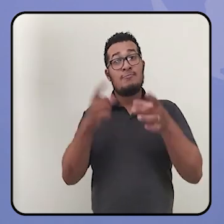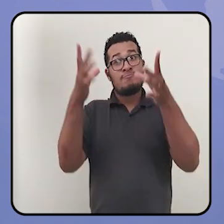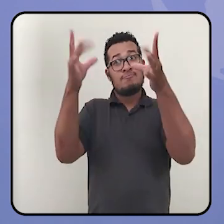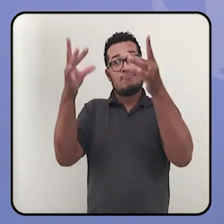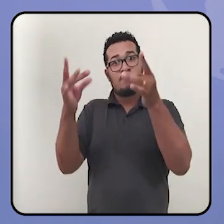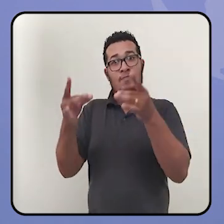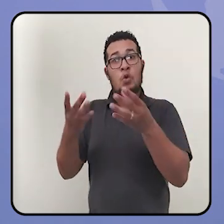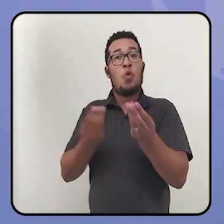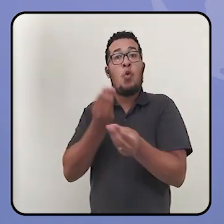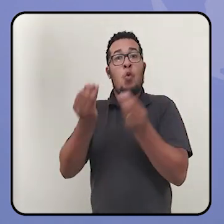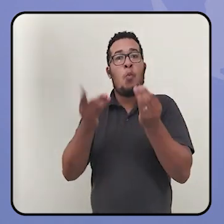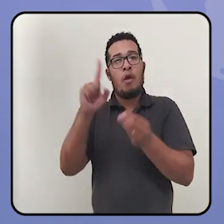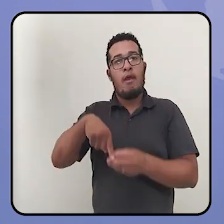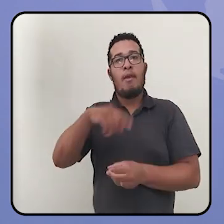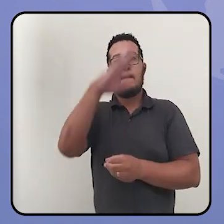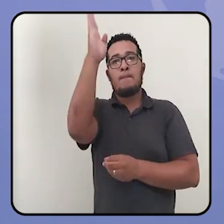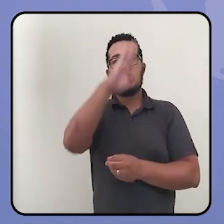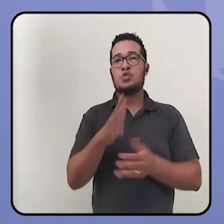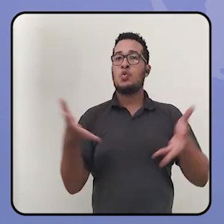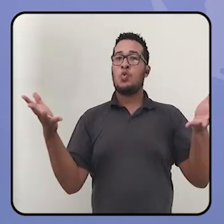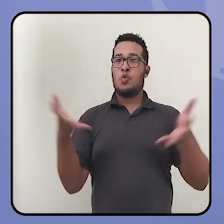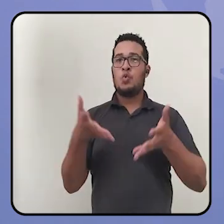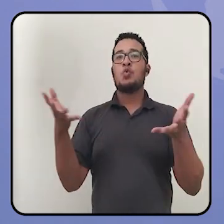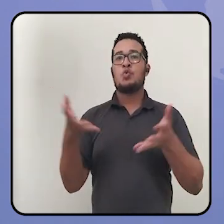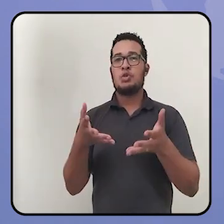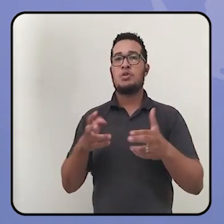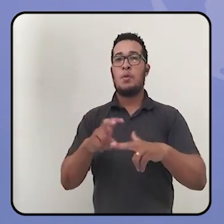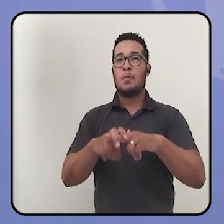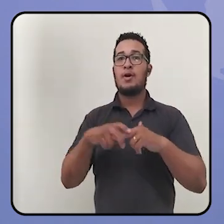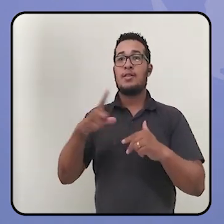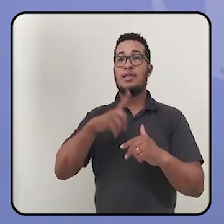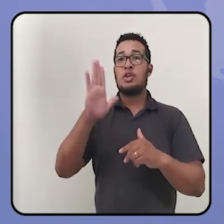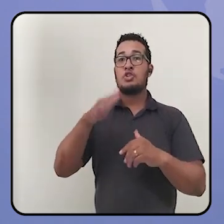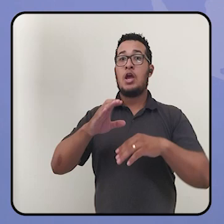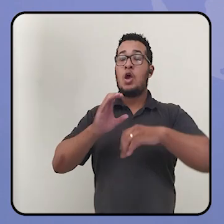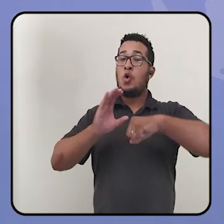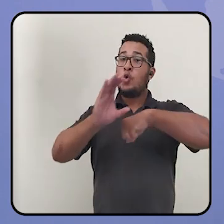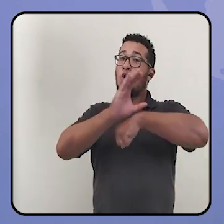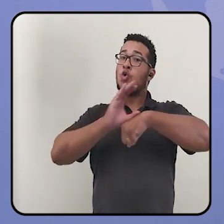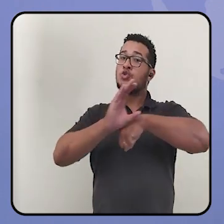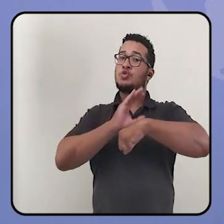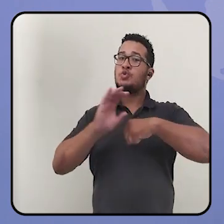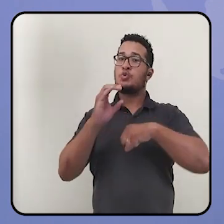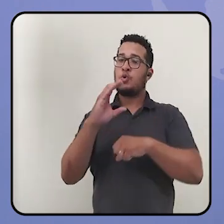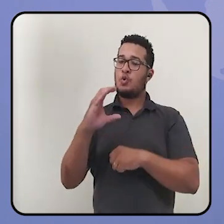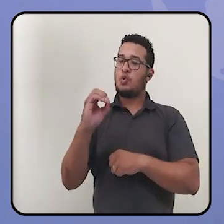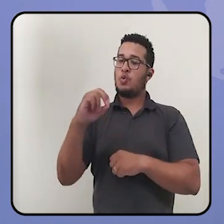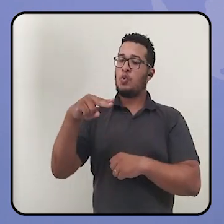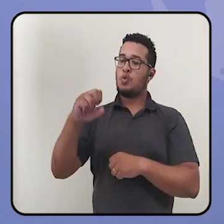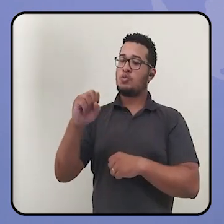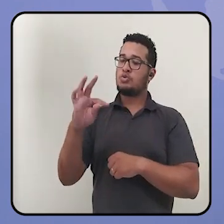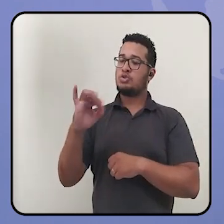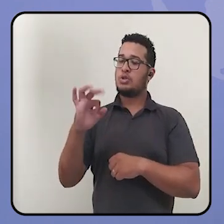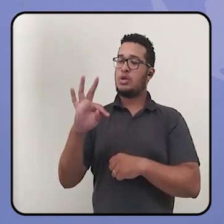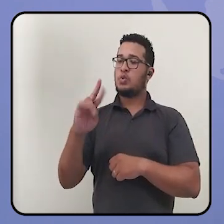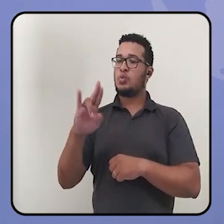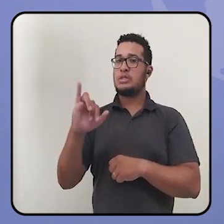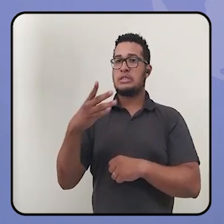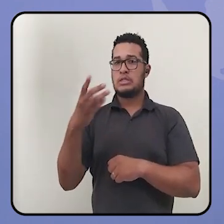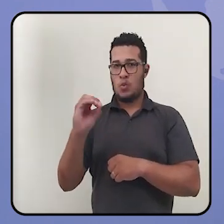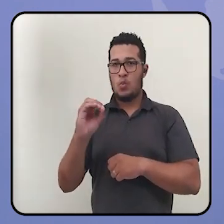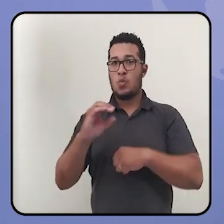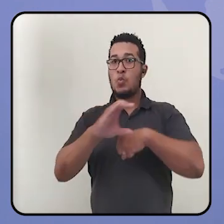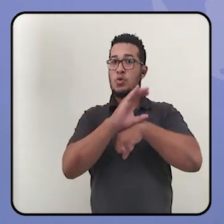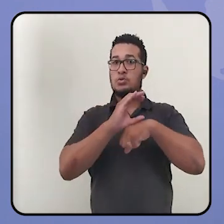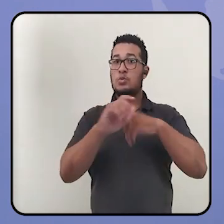só você se lembrar de uma pessoa sedentária hoje. Uma pessoa sedentária hoje, ela fica parada, ela não pratica atividade